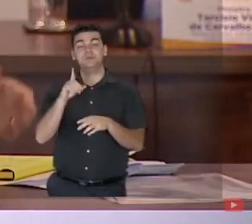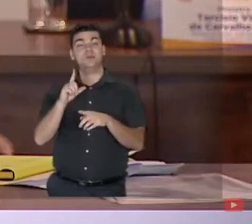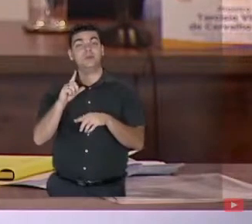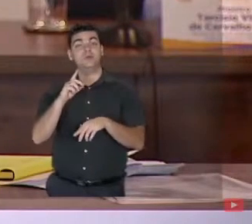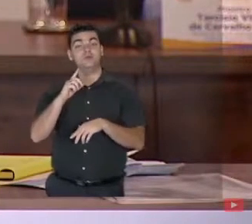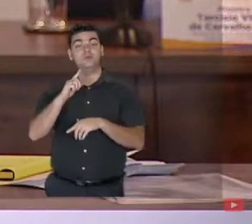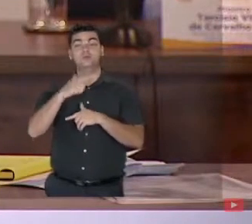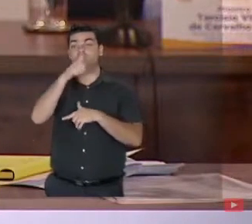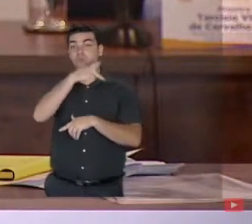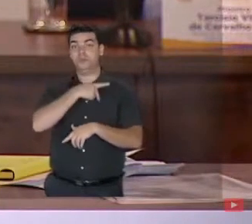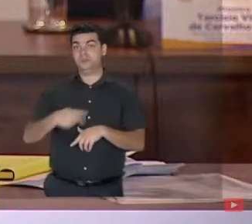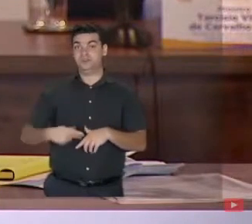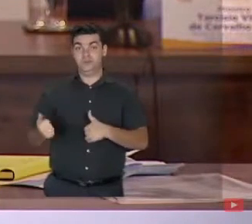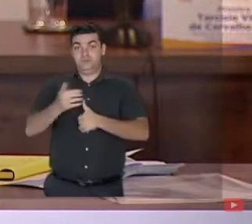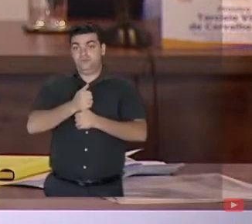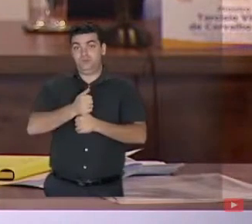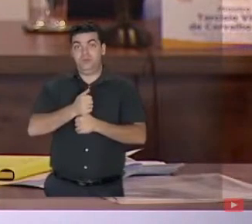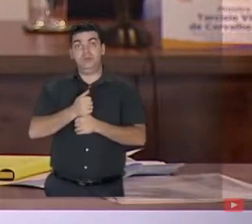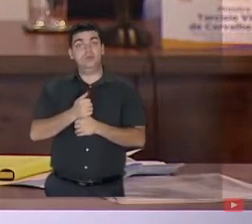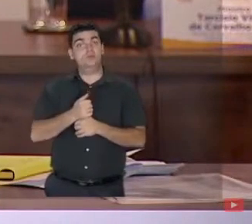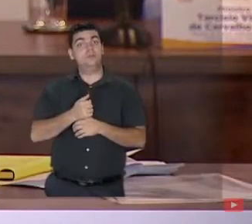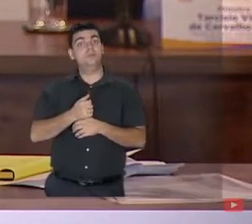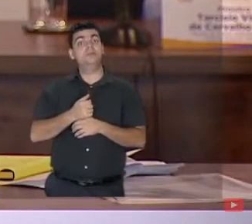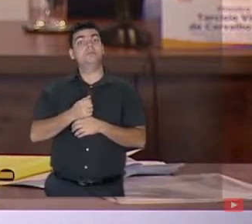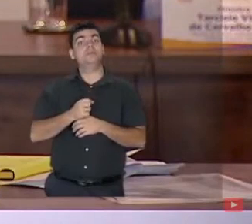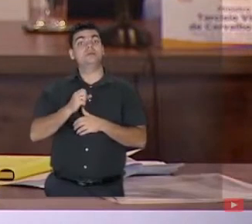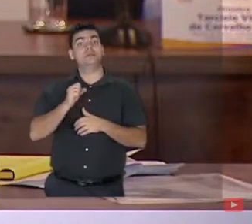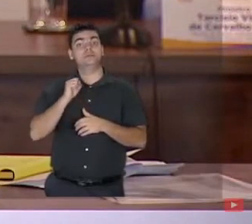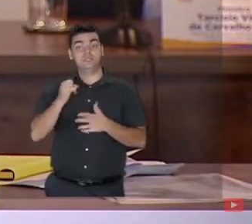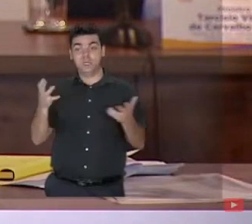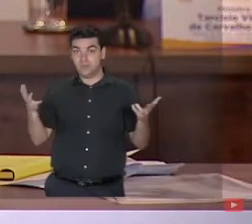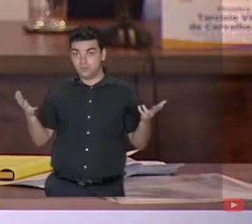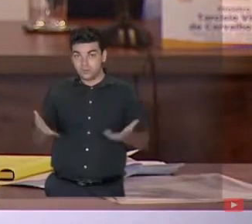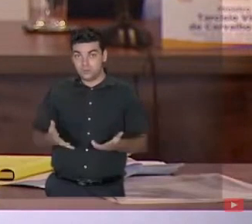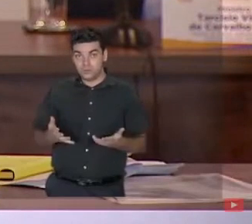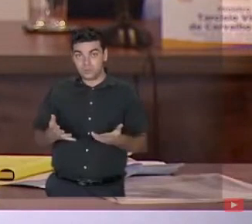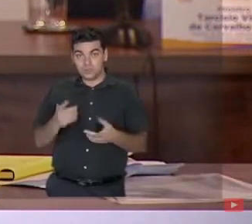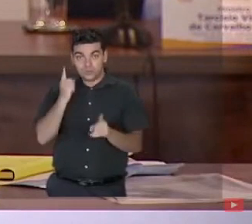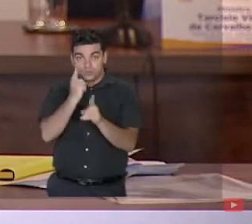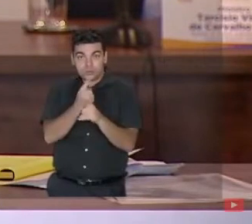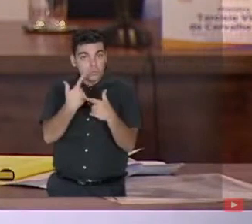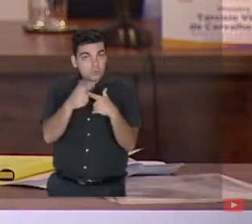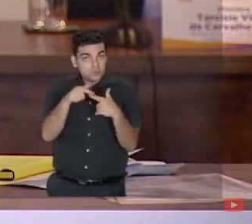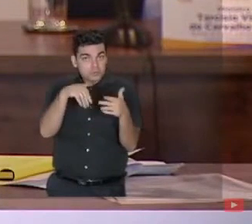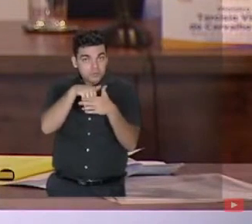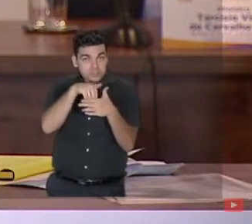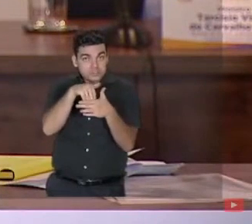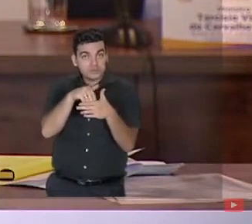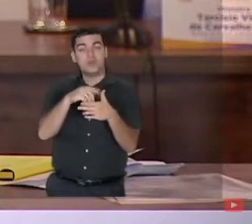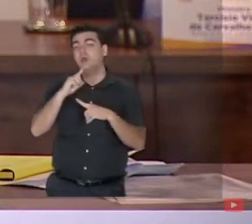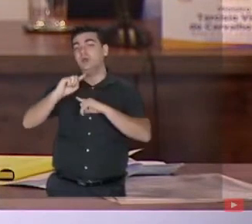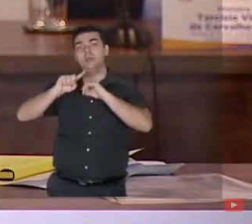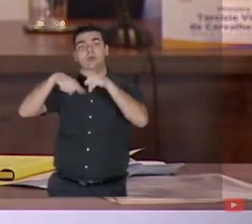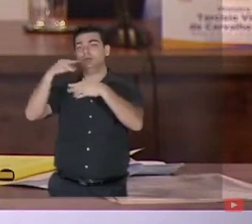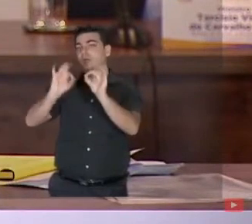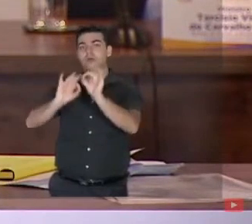próximos presidentes, para que problemas que nós detectamos nessa eleição municipal possam ser